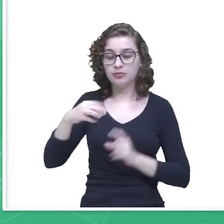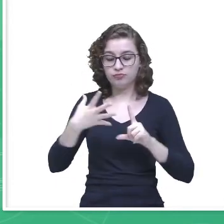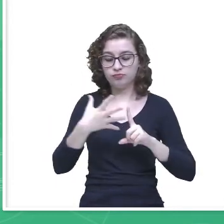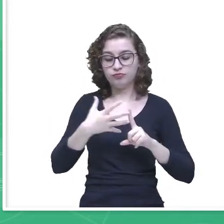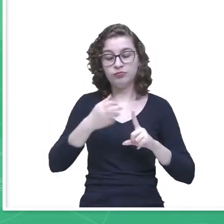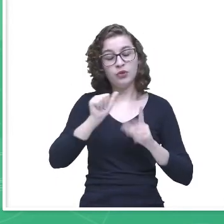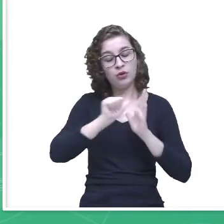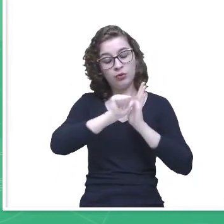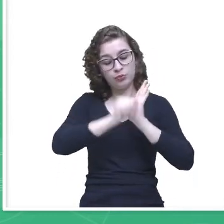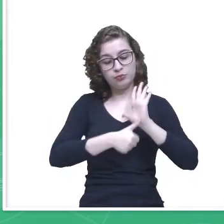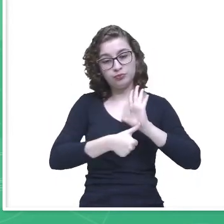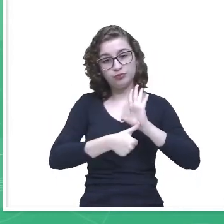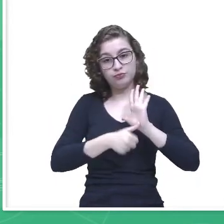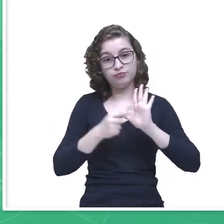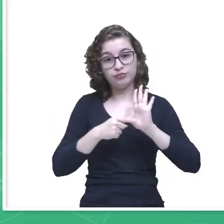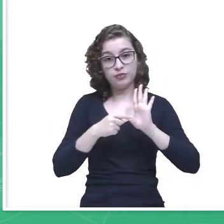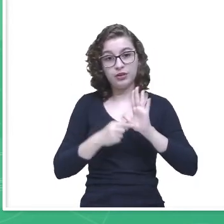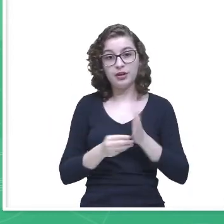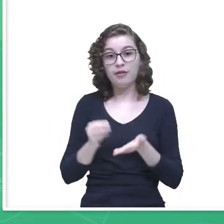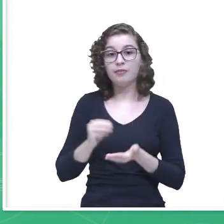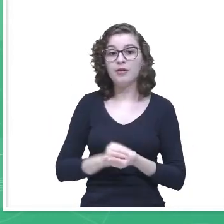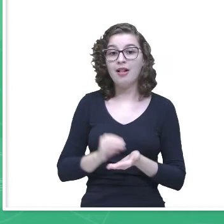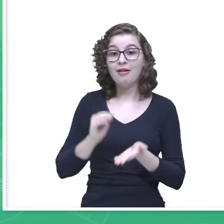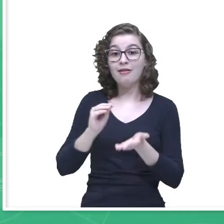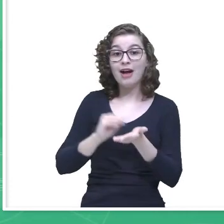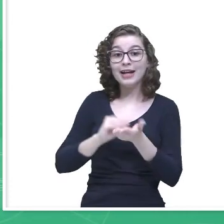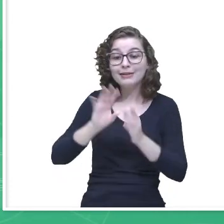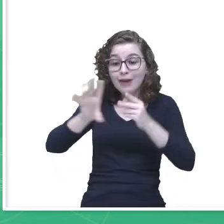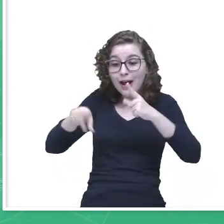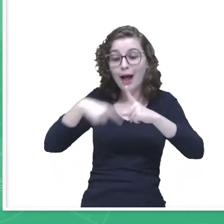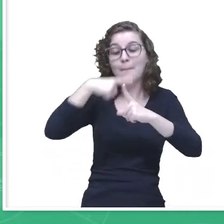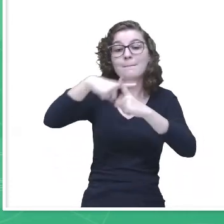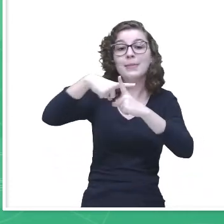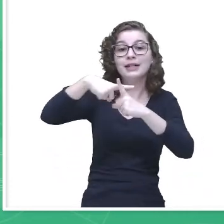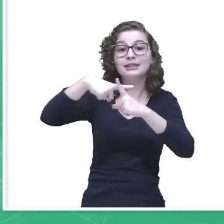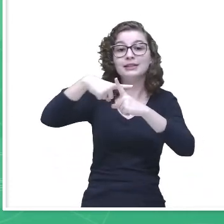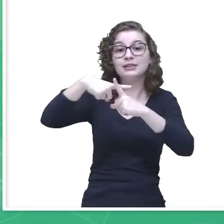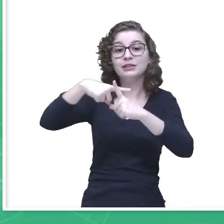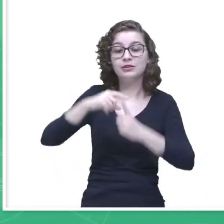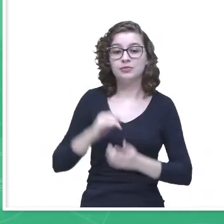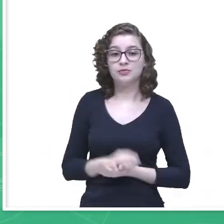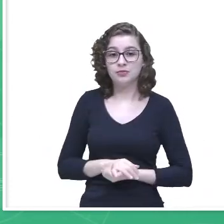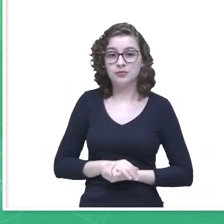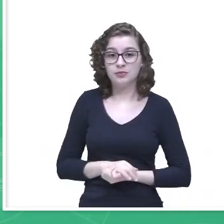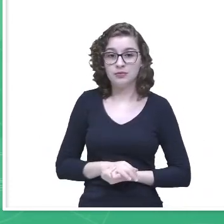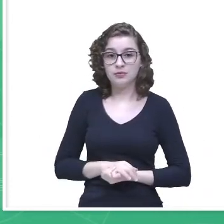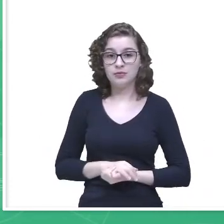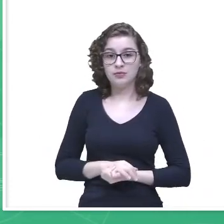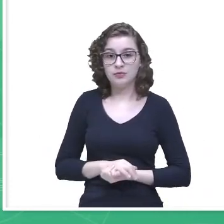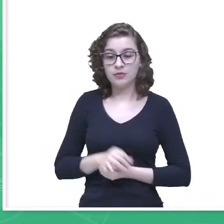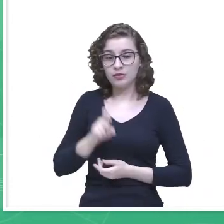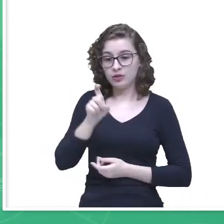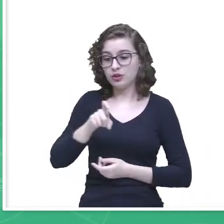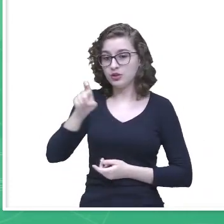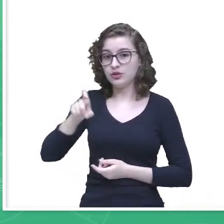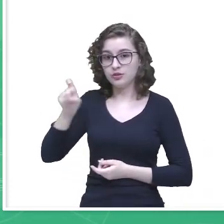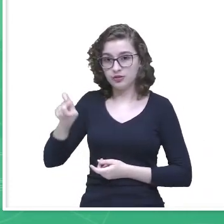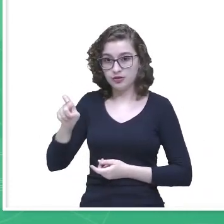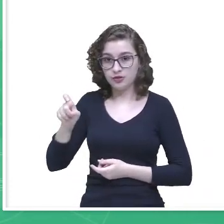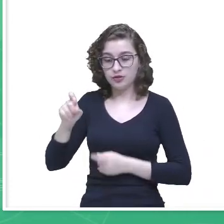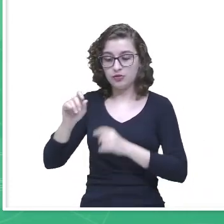vou ter mais um cromossomo. Em vez de eu ter um par de cromossomos no 21, eu vou ter três